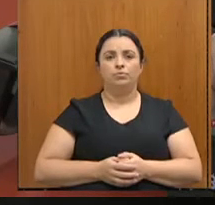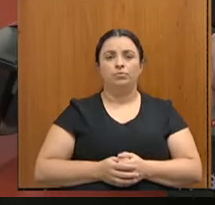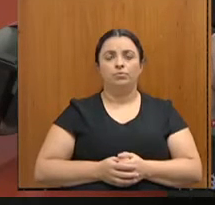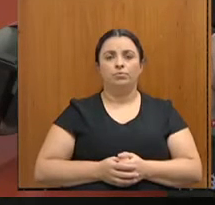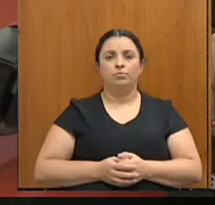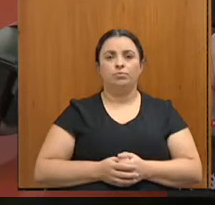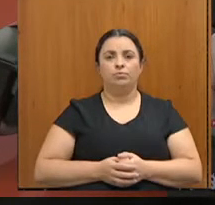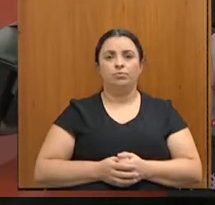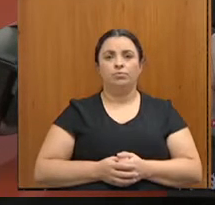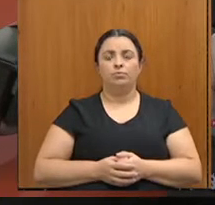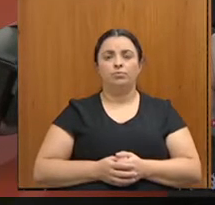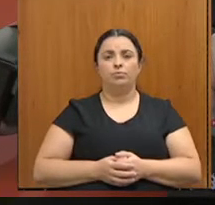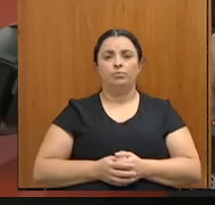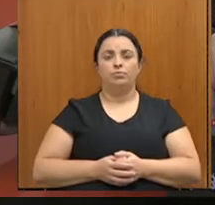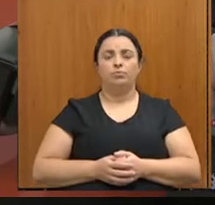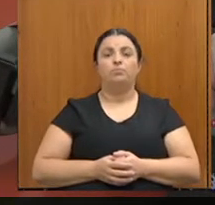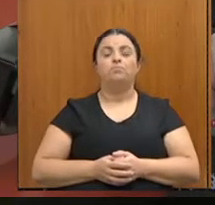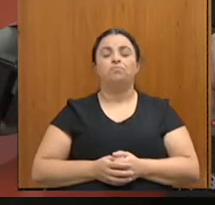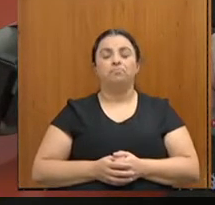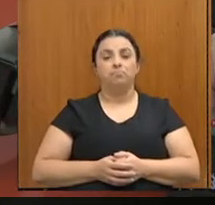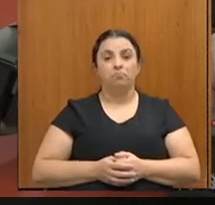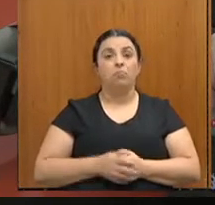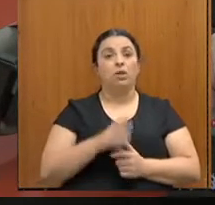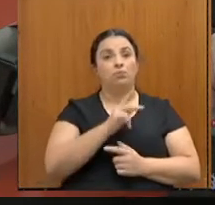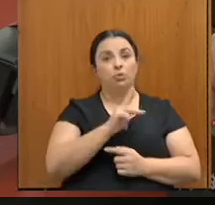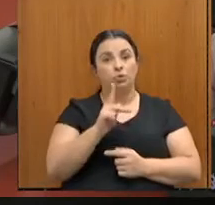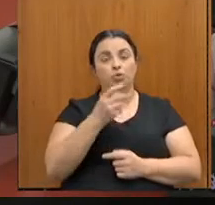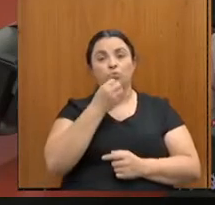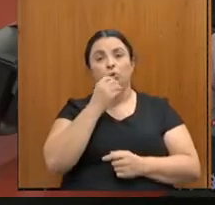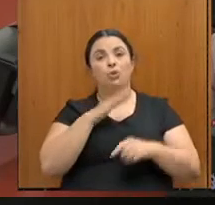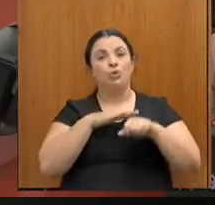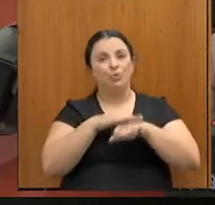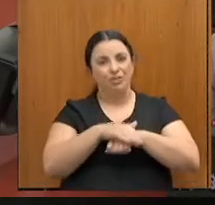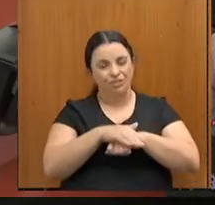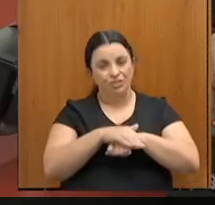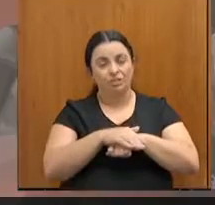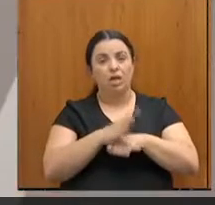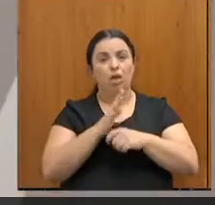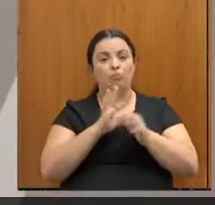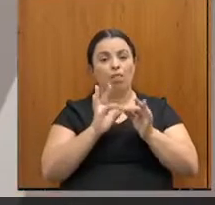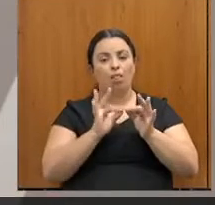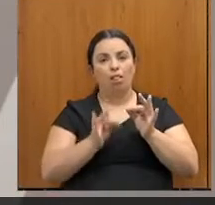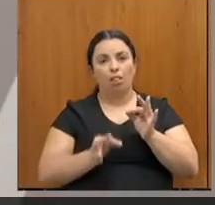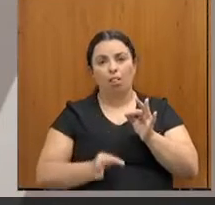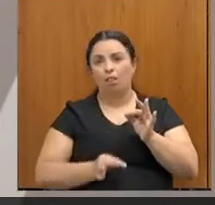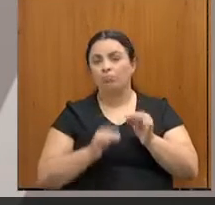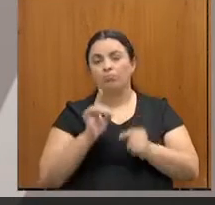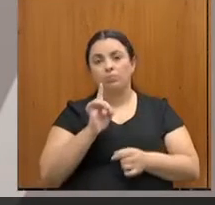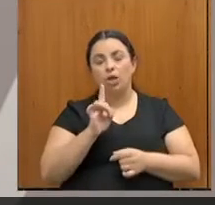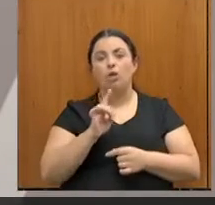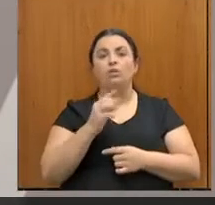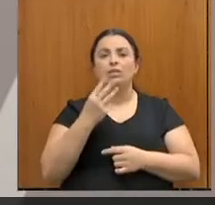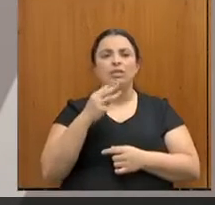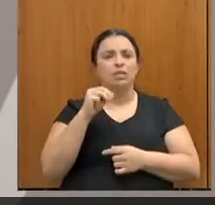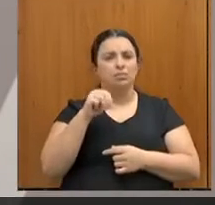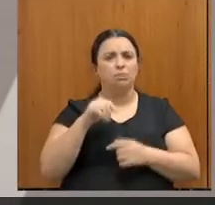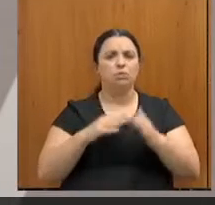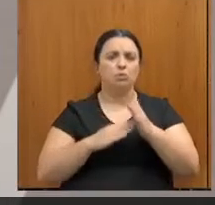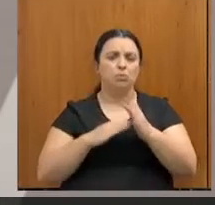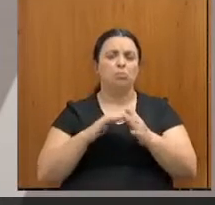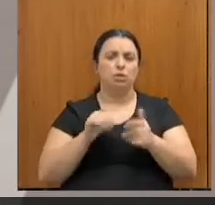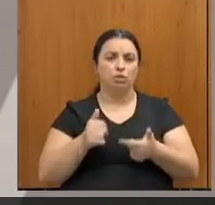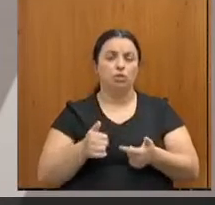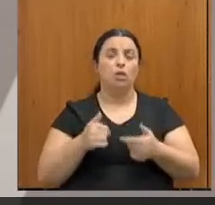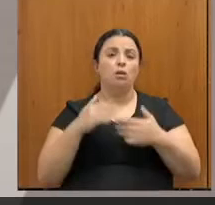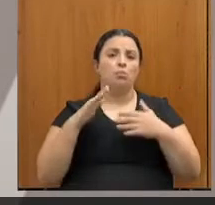Olá tudo bem Presidente Boa noite já não vou me alongar aqui mais do que os três minutos até